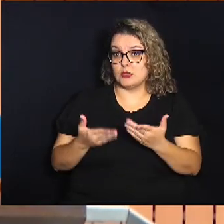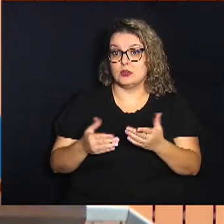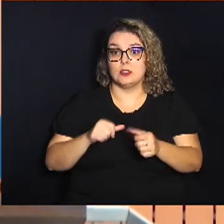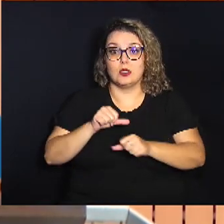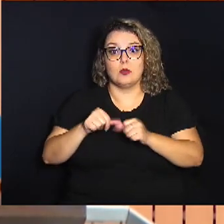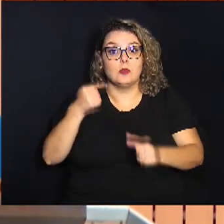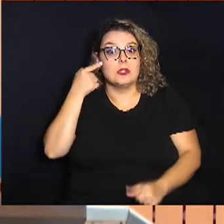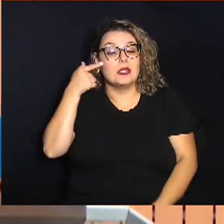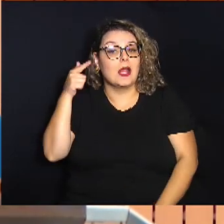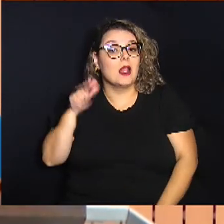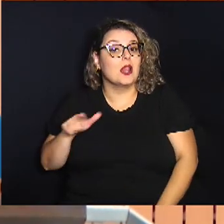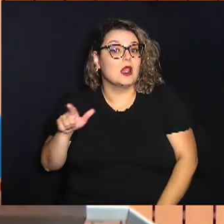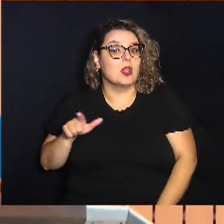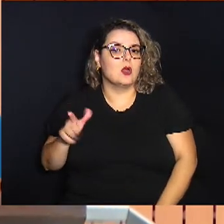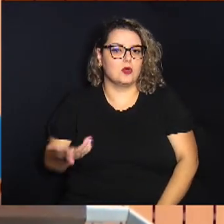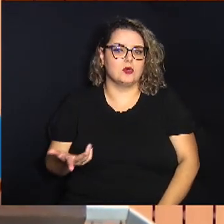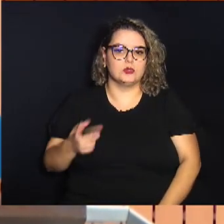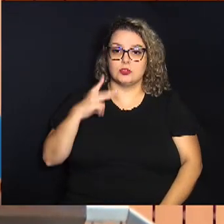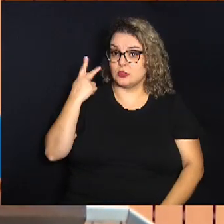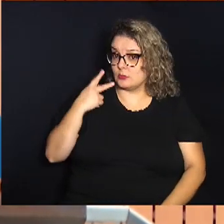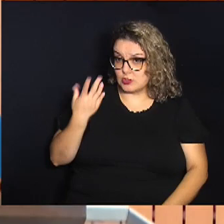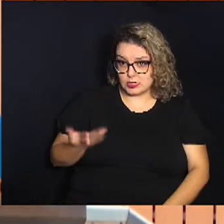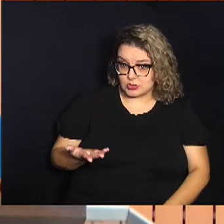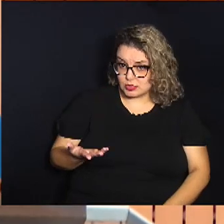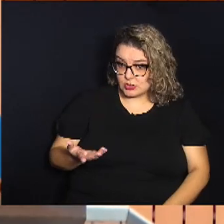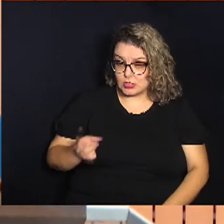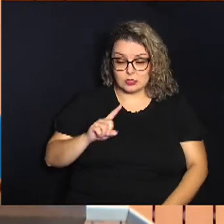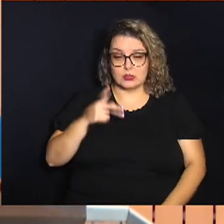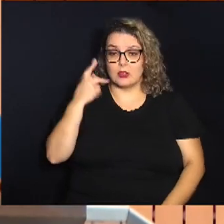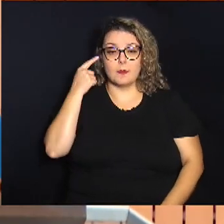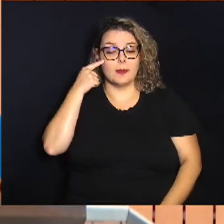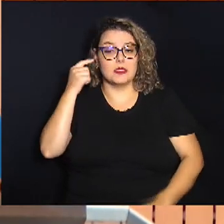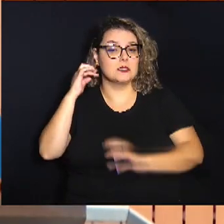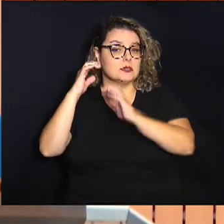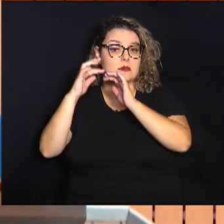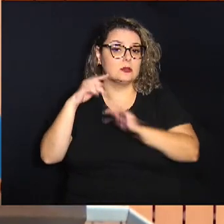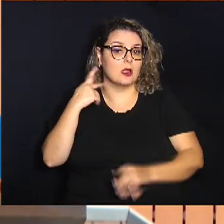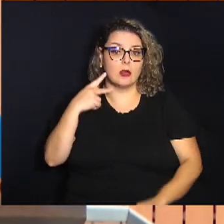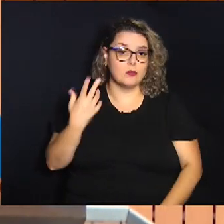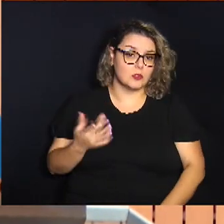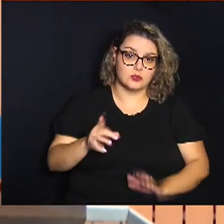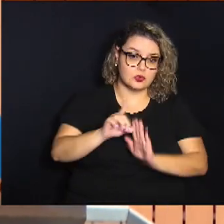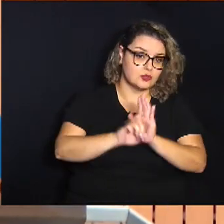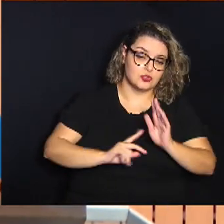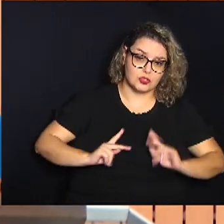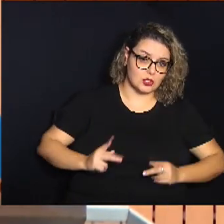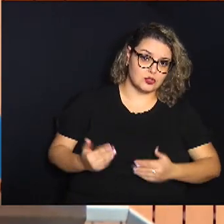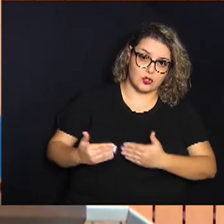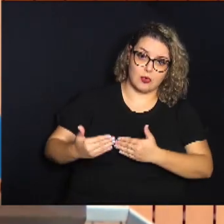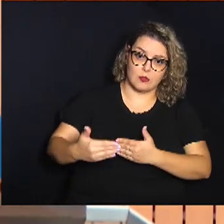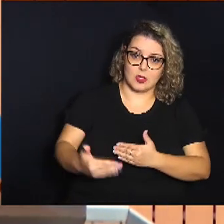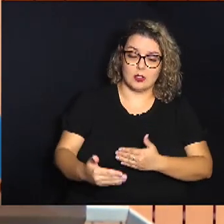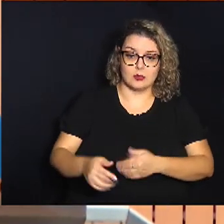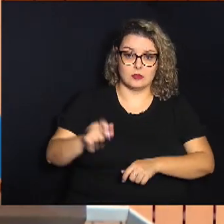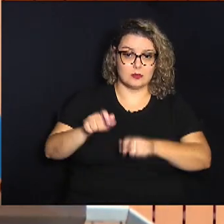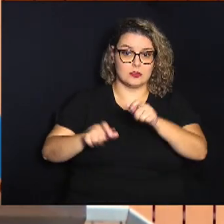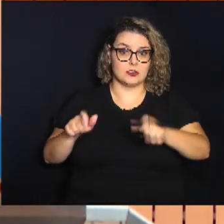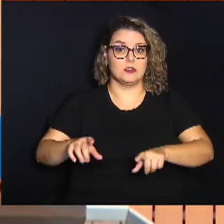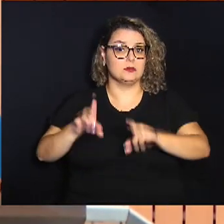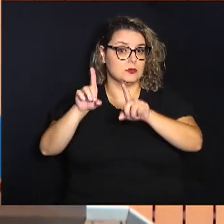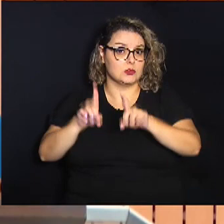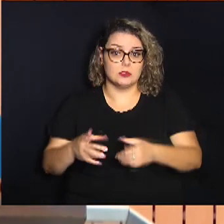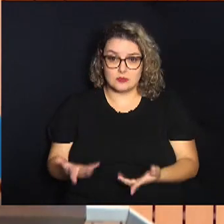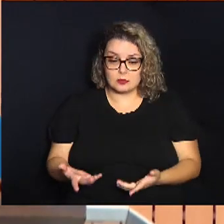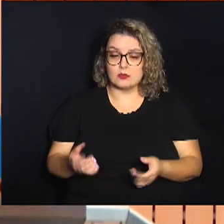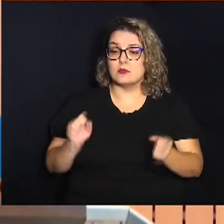lógica com que a gente está pensando a política. A gente não está pensando a política a partir dos direitos humanos, das pessoas com deficiência,